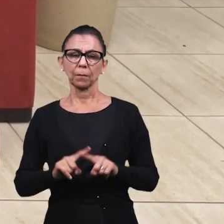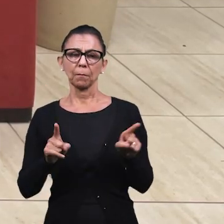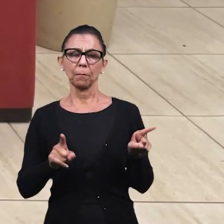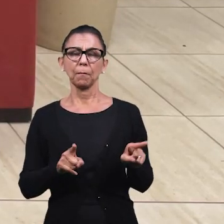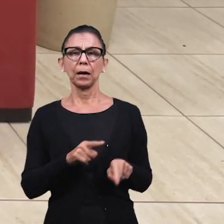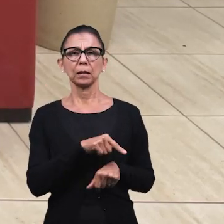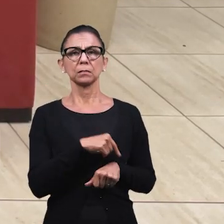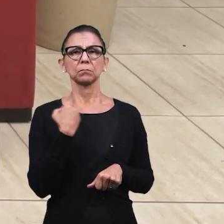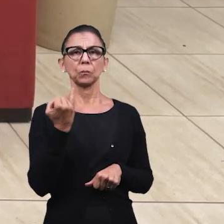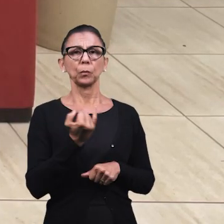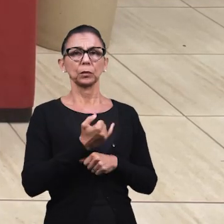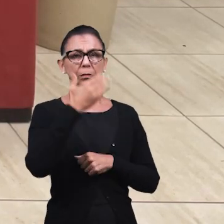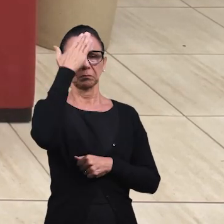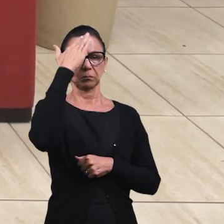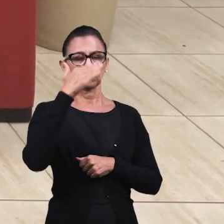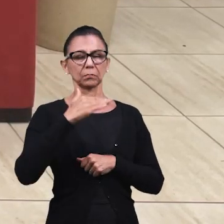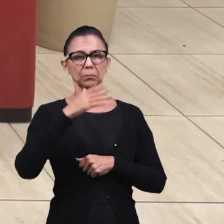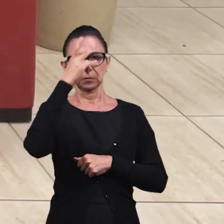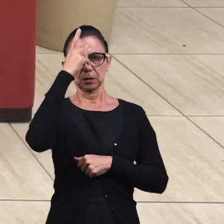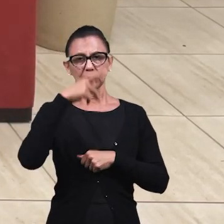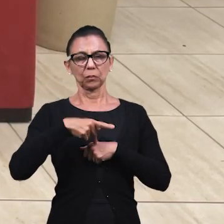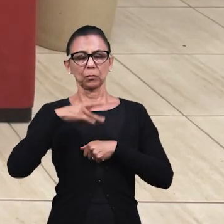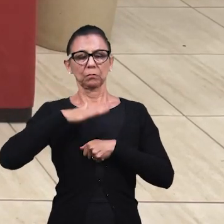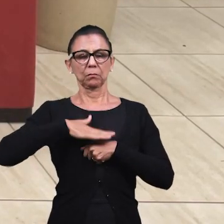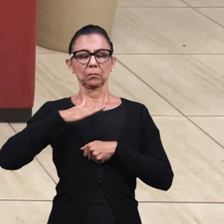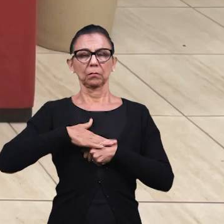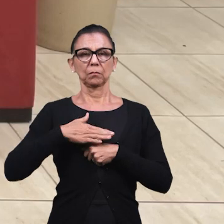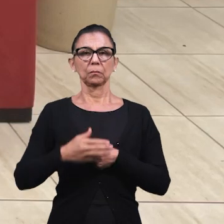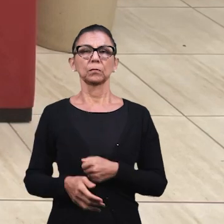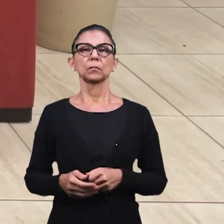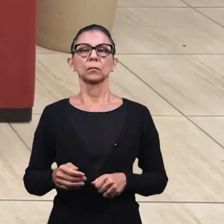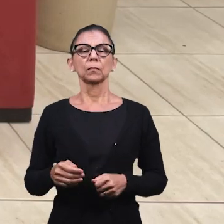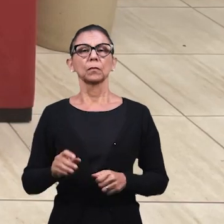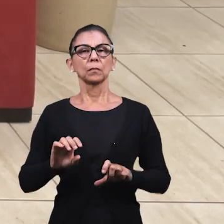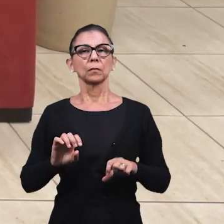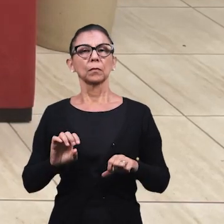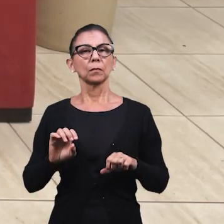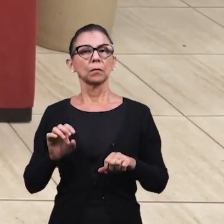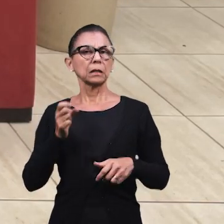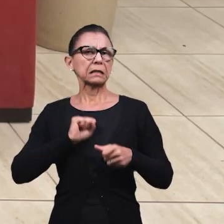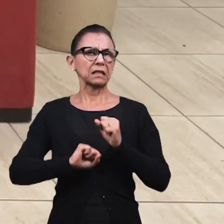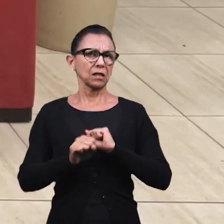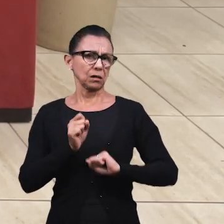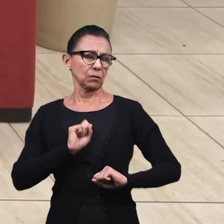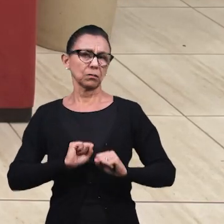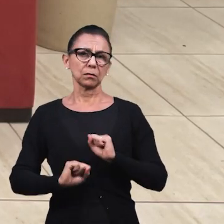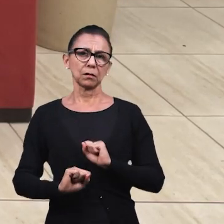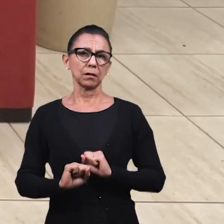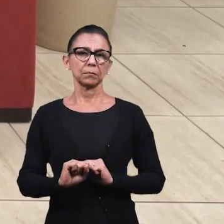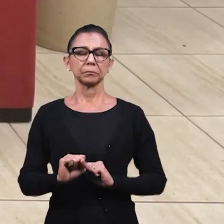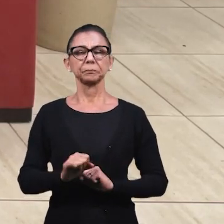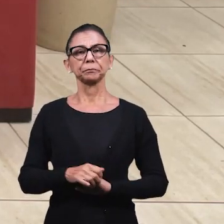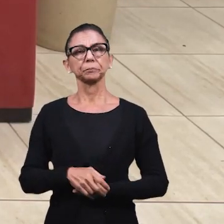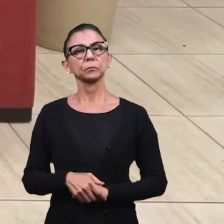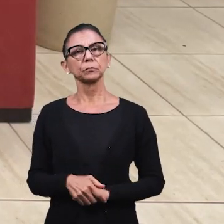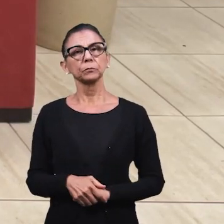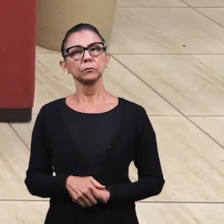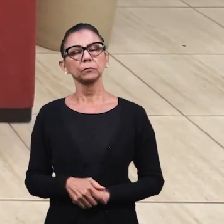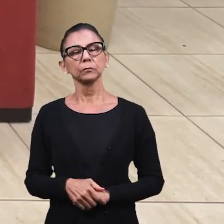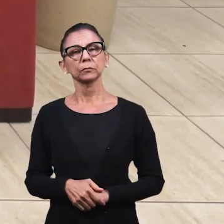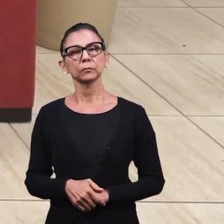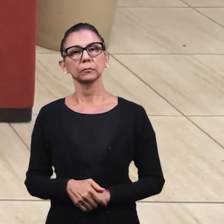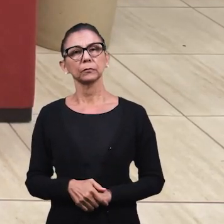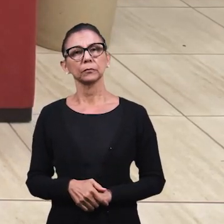ventre, isto é, a sua própria razão, né? A sua própria ansiedade, aquilo que os seus próprios anseios, né, melhor